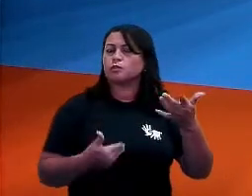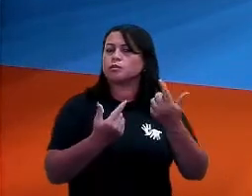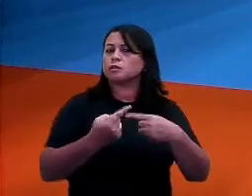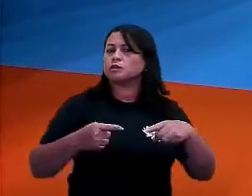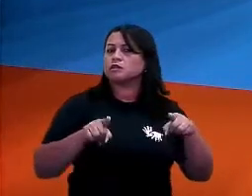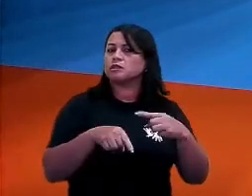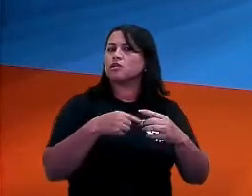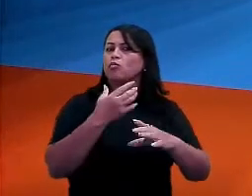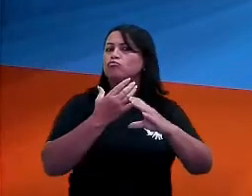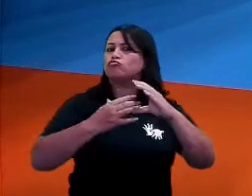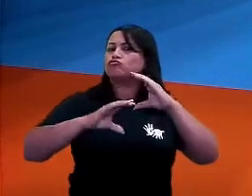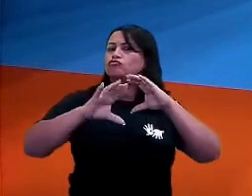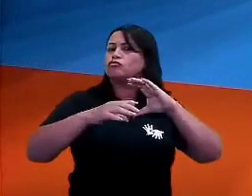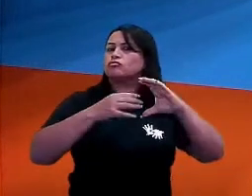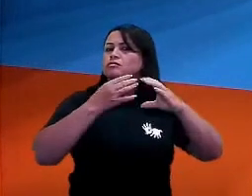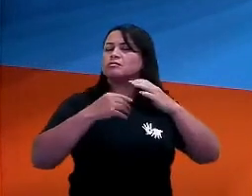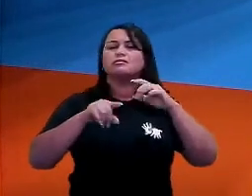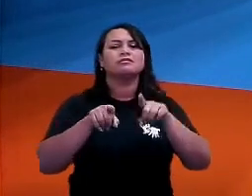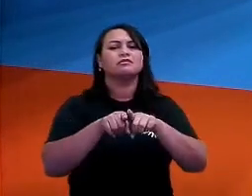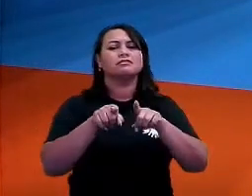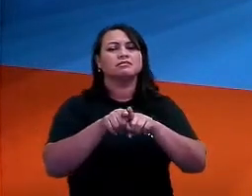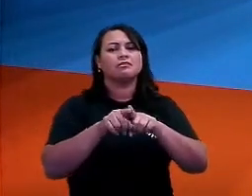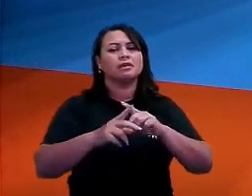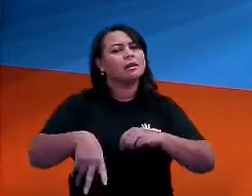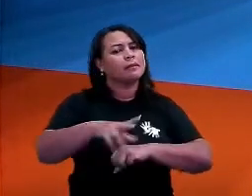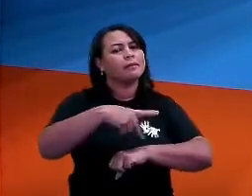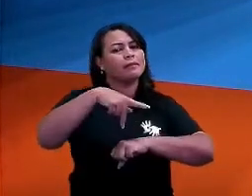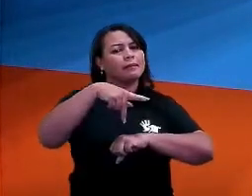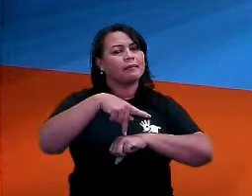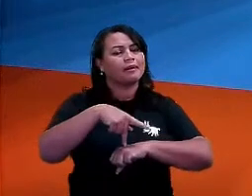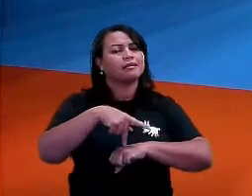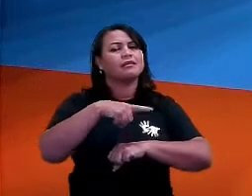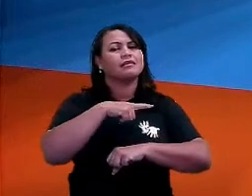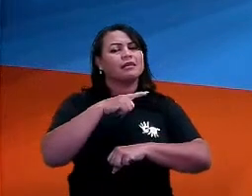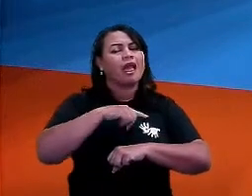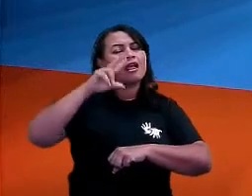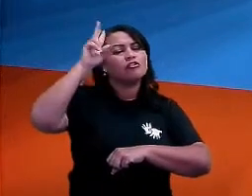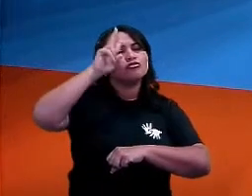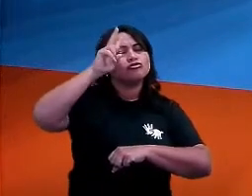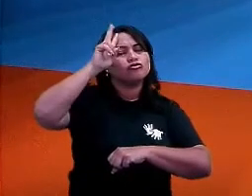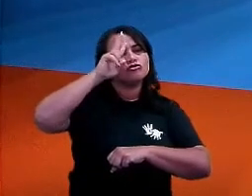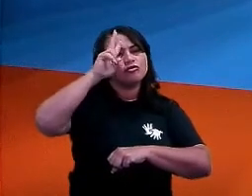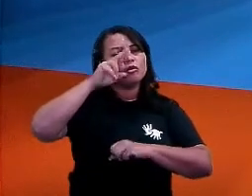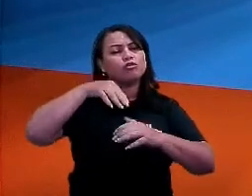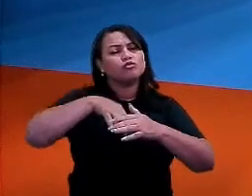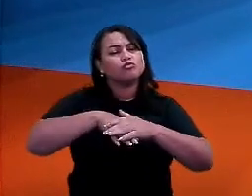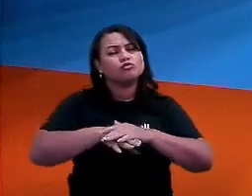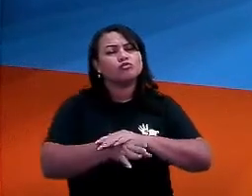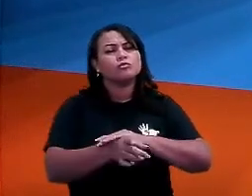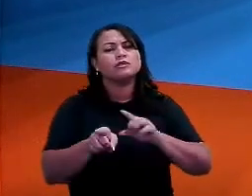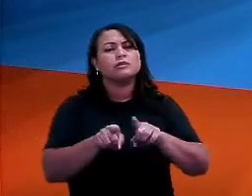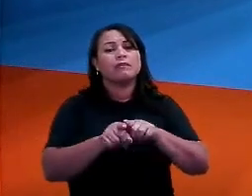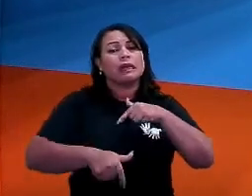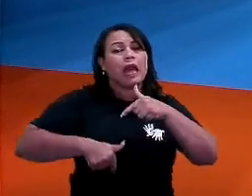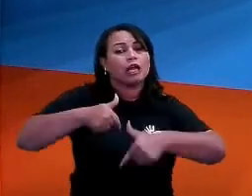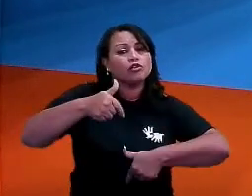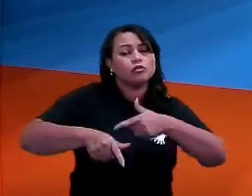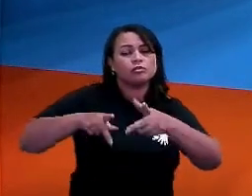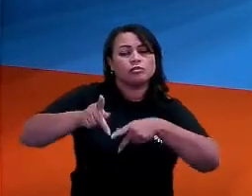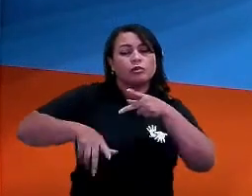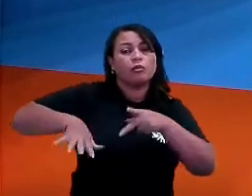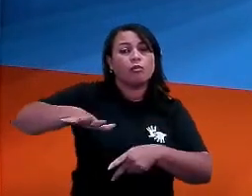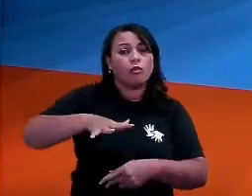patriótica que evoca e elogia a história, as tradições e as lutas do seu povo, reconhecidas pelo